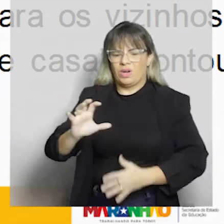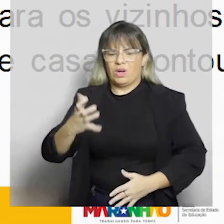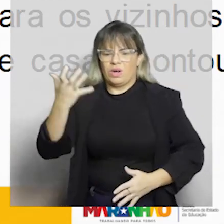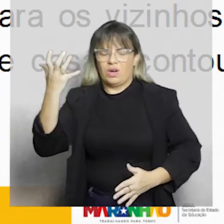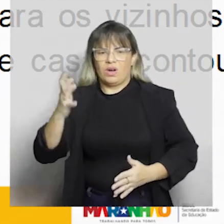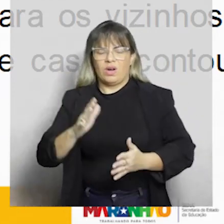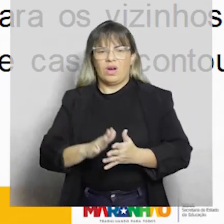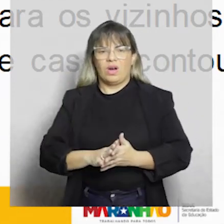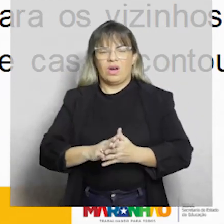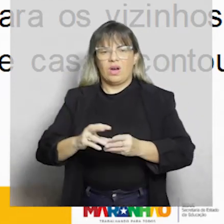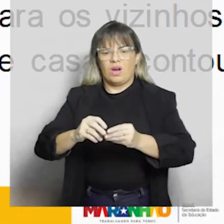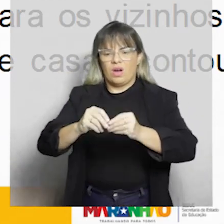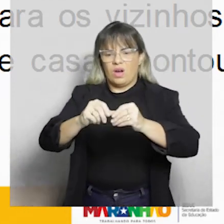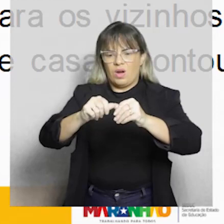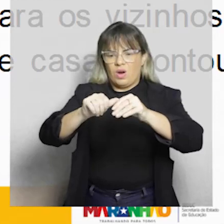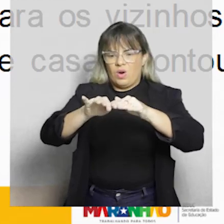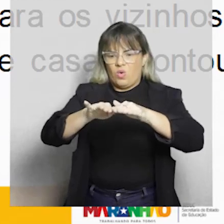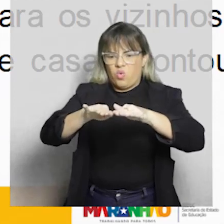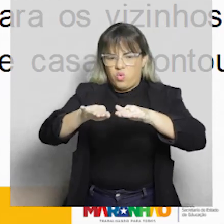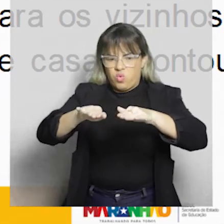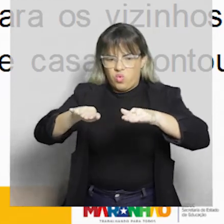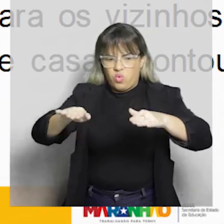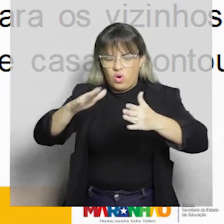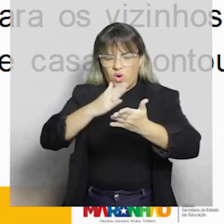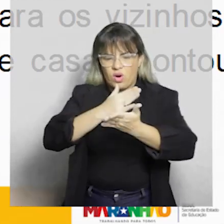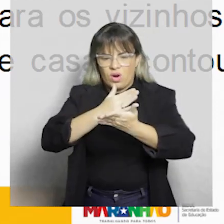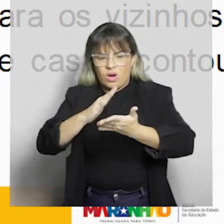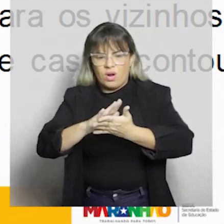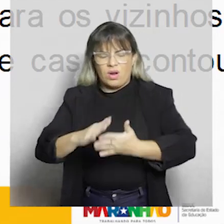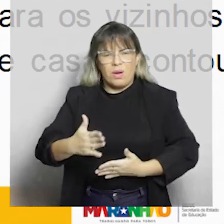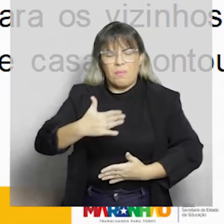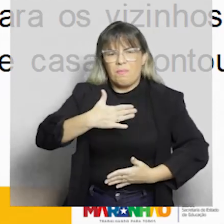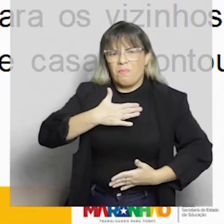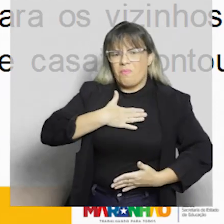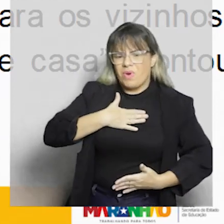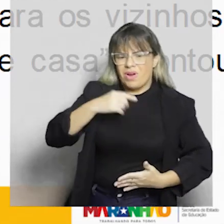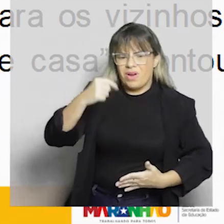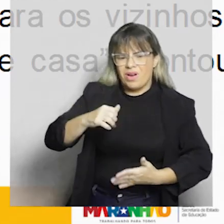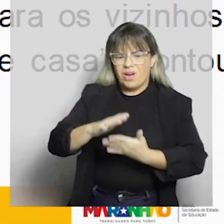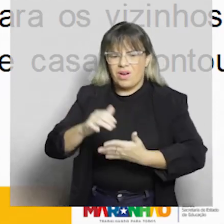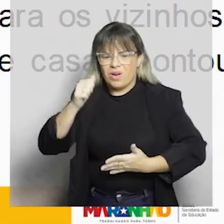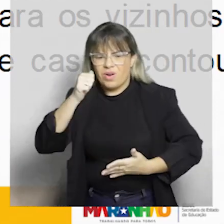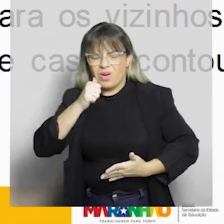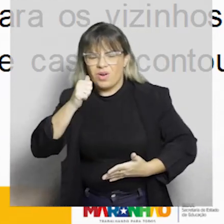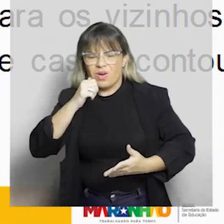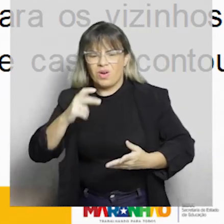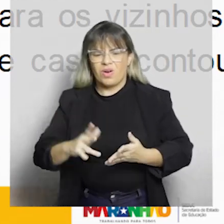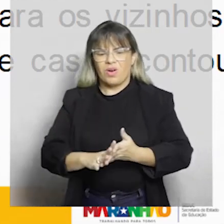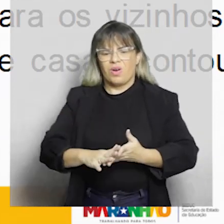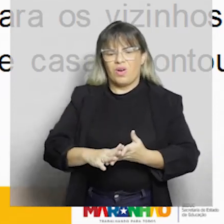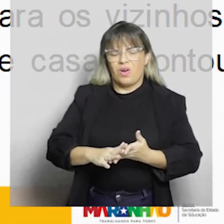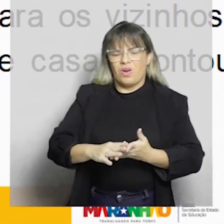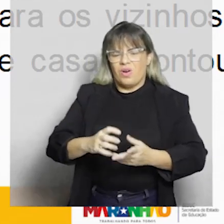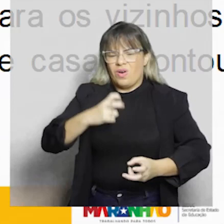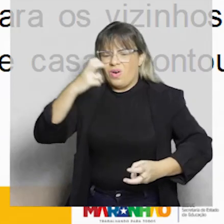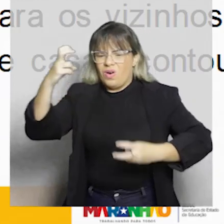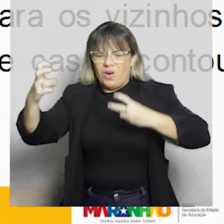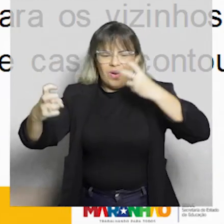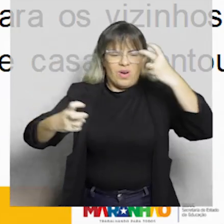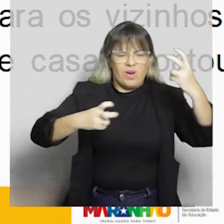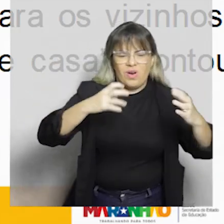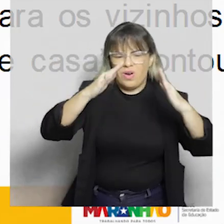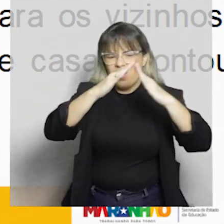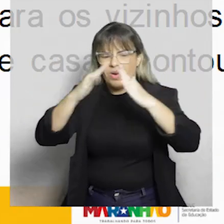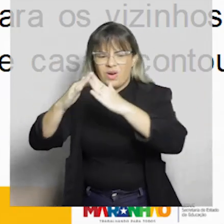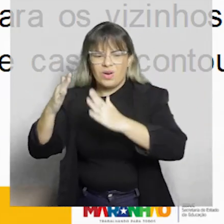Abre aspas, minha mulher começou a gritar para os vizinhos, pedindo ajuda para tirar nossos pertences de casa,